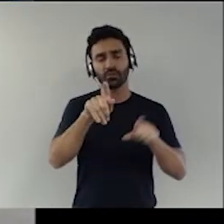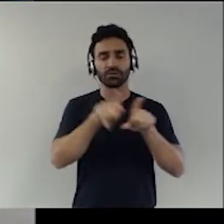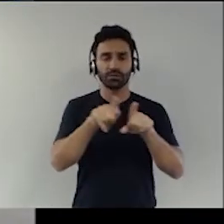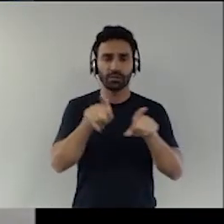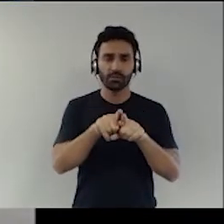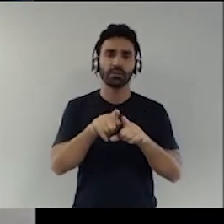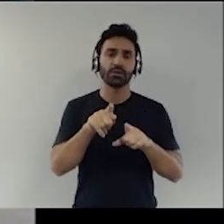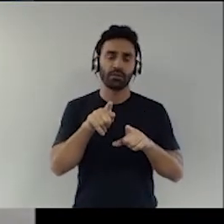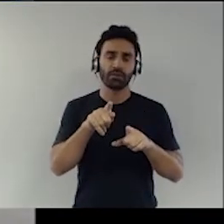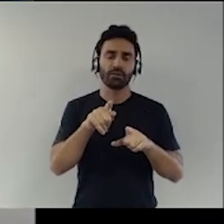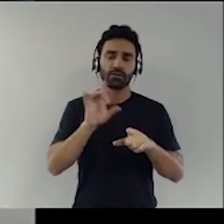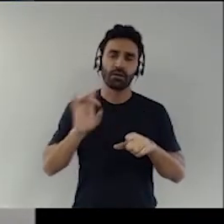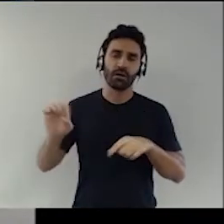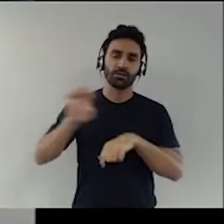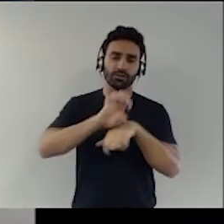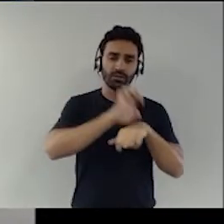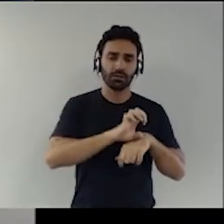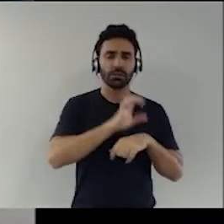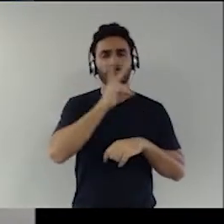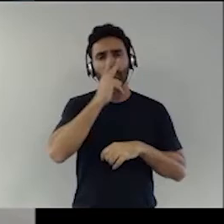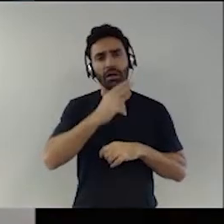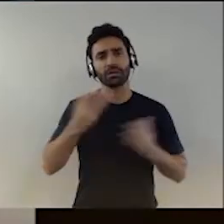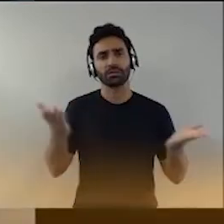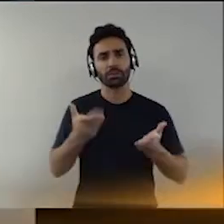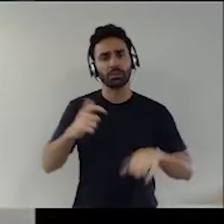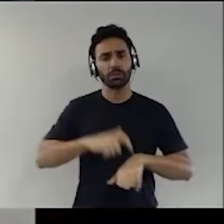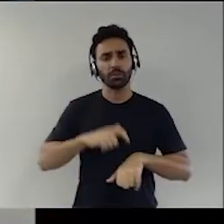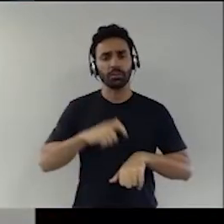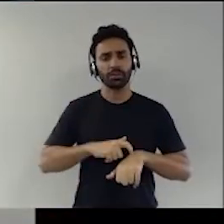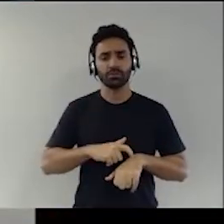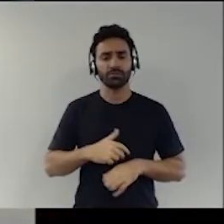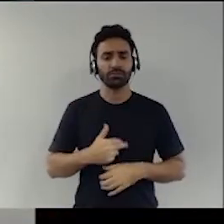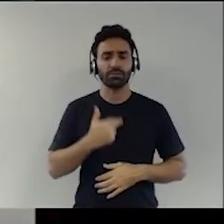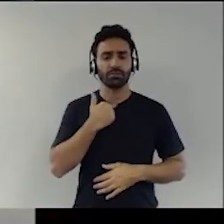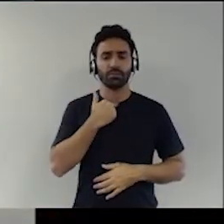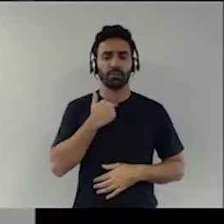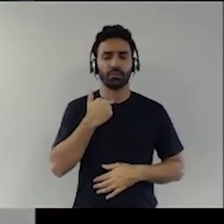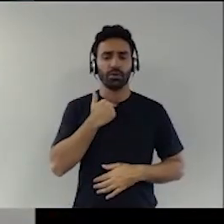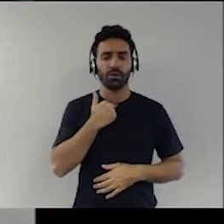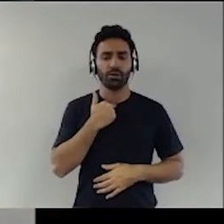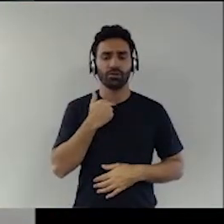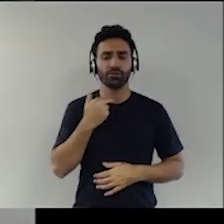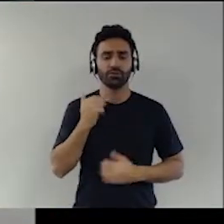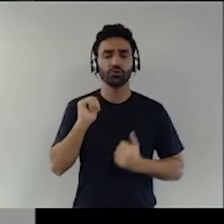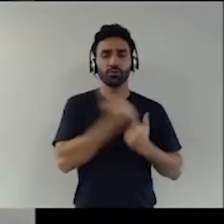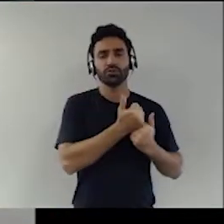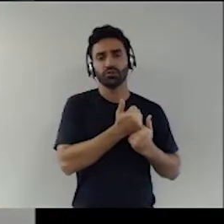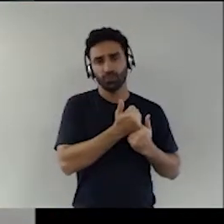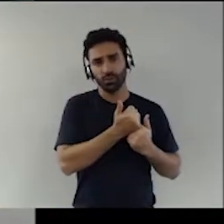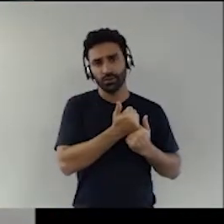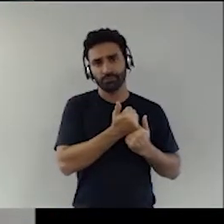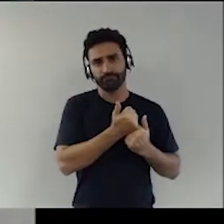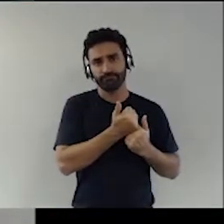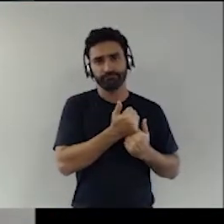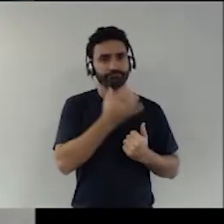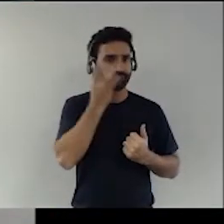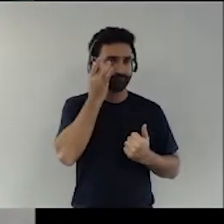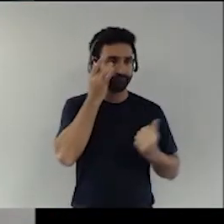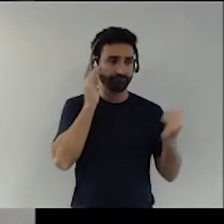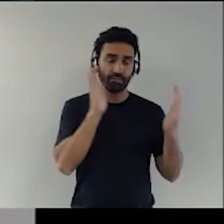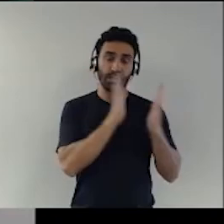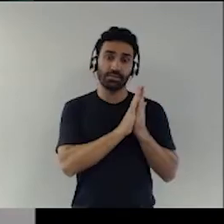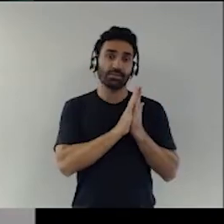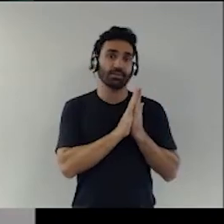da Ordem. Me parece que esse momento ele não pode consolidar uma ausência física do juiz e do